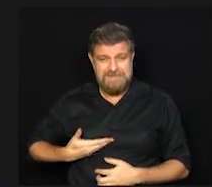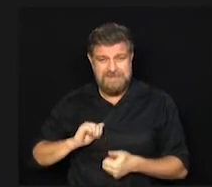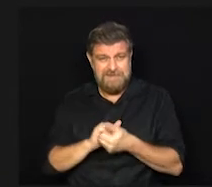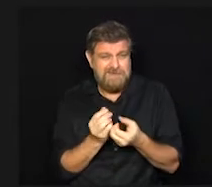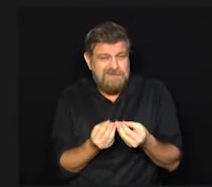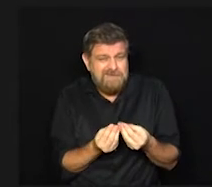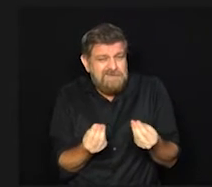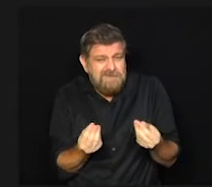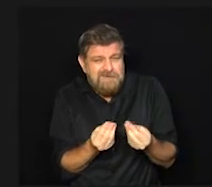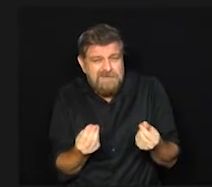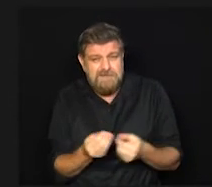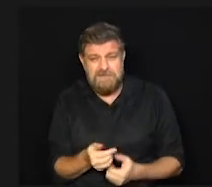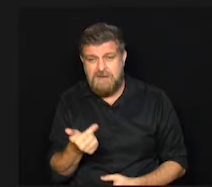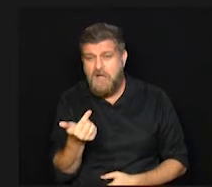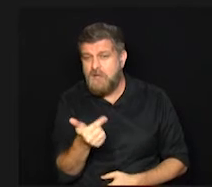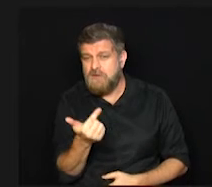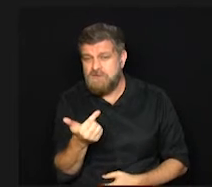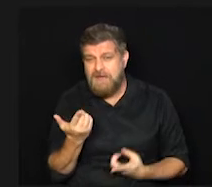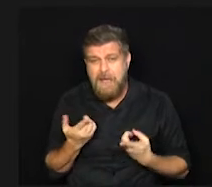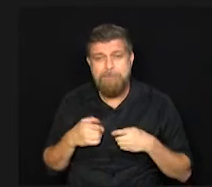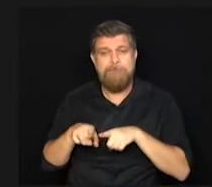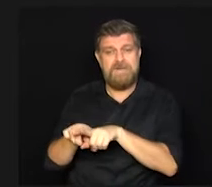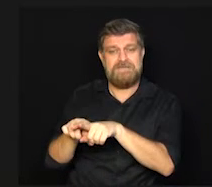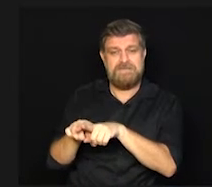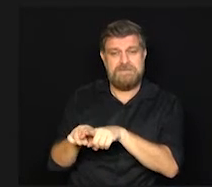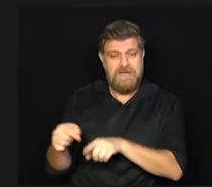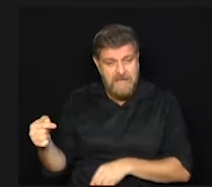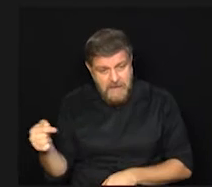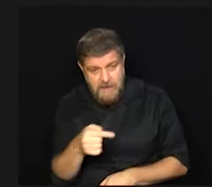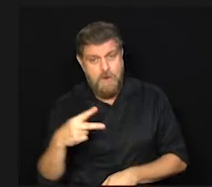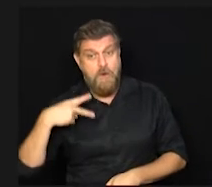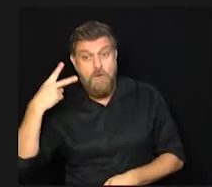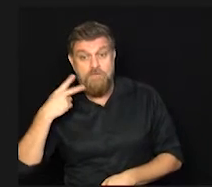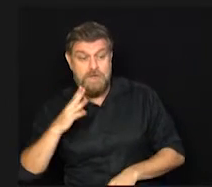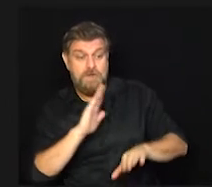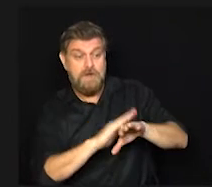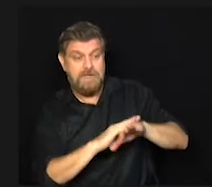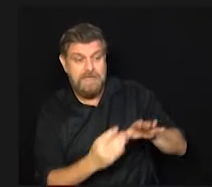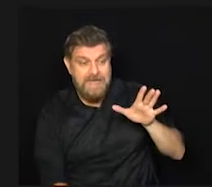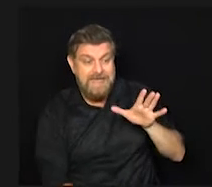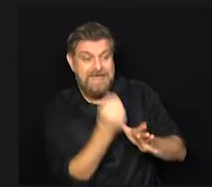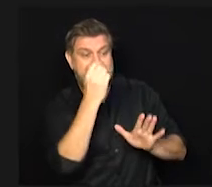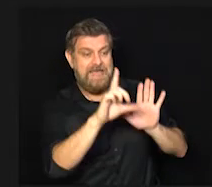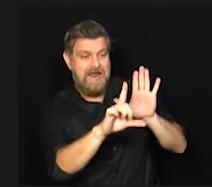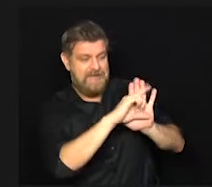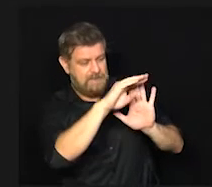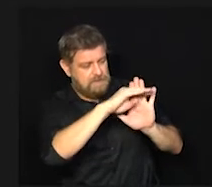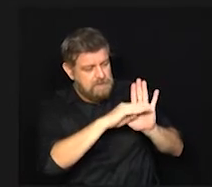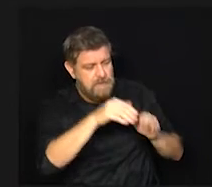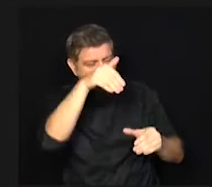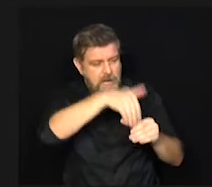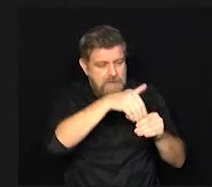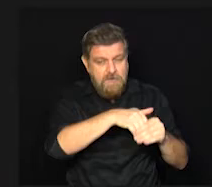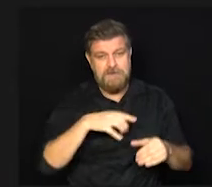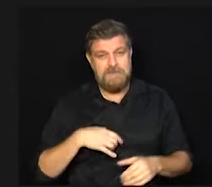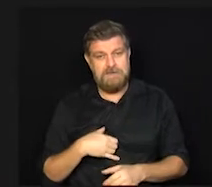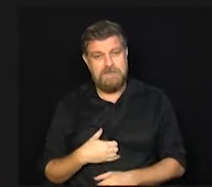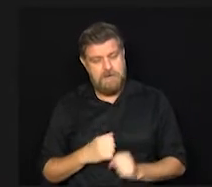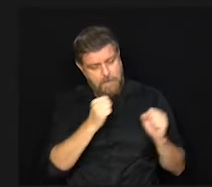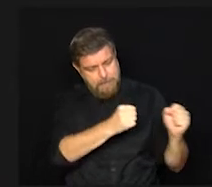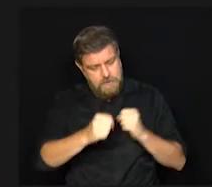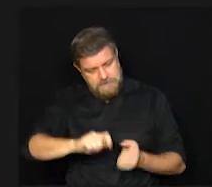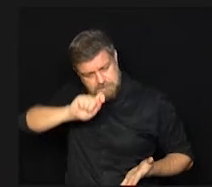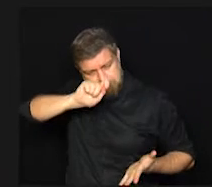qualidade se não tiver uma parceria com quem está ali, com quem faz lei, com quem aprova lei, com quem tem a caneta na mão, com quem